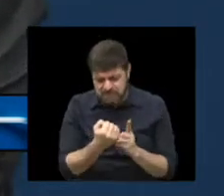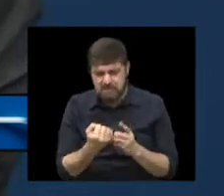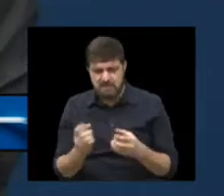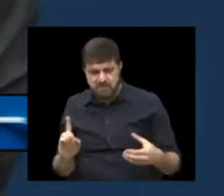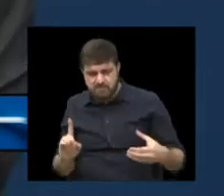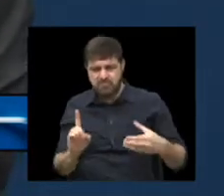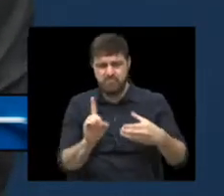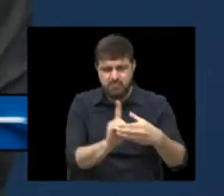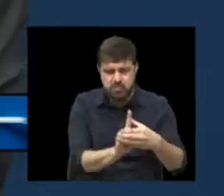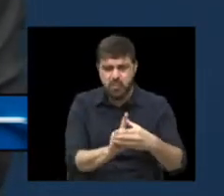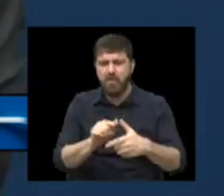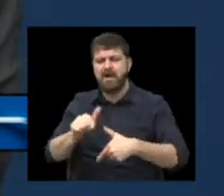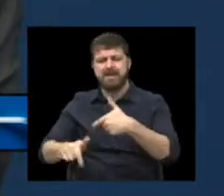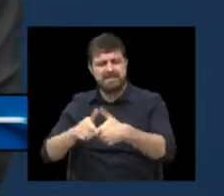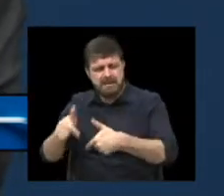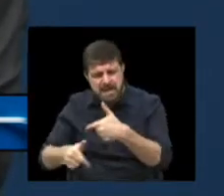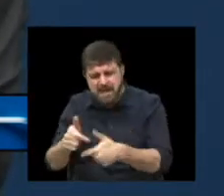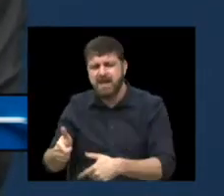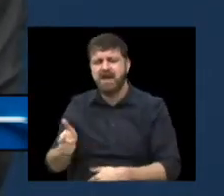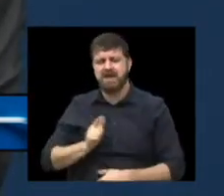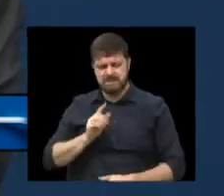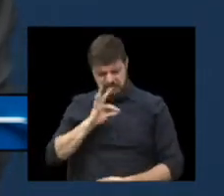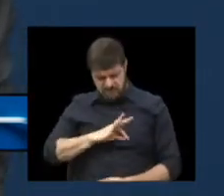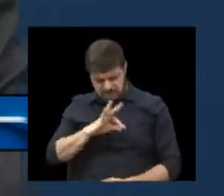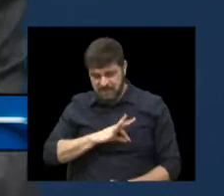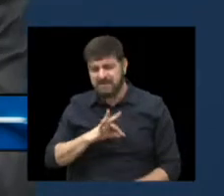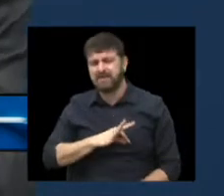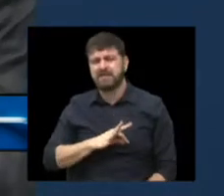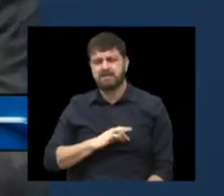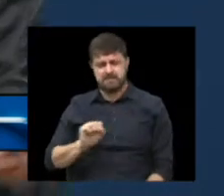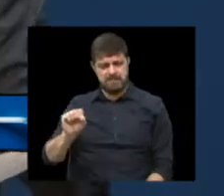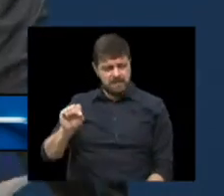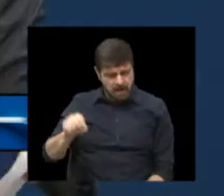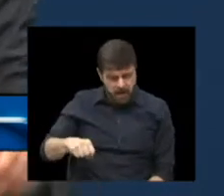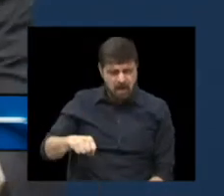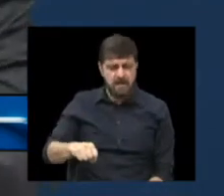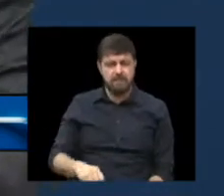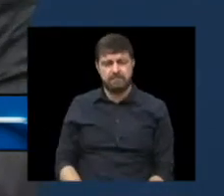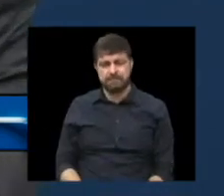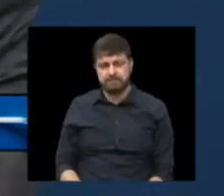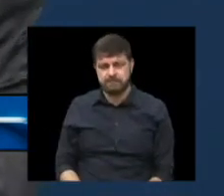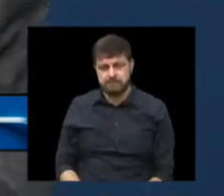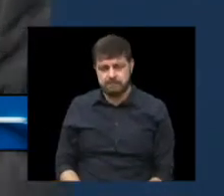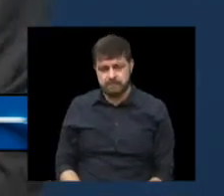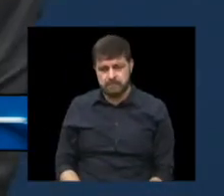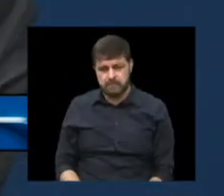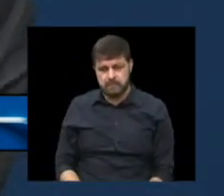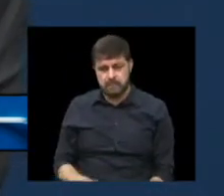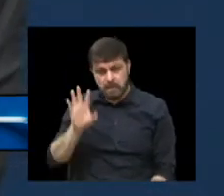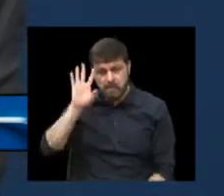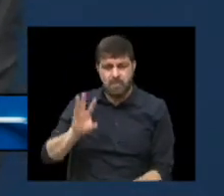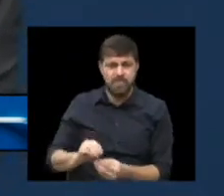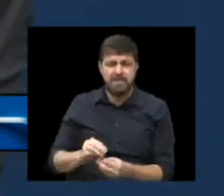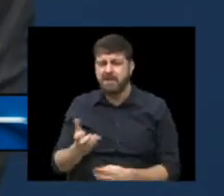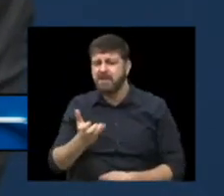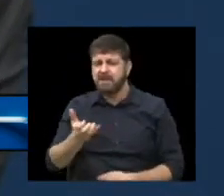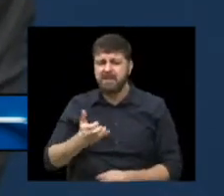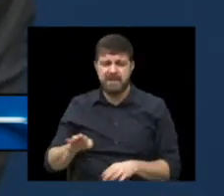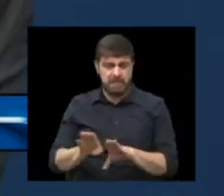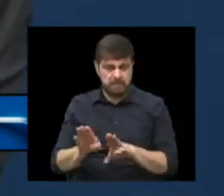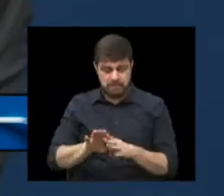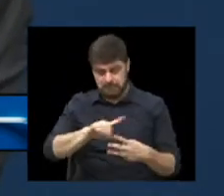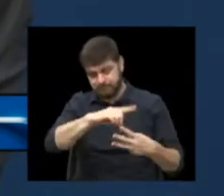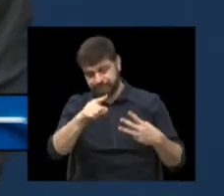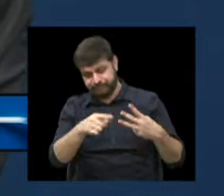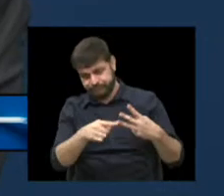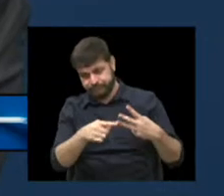através do trabalho, geração de renda, enfim, uma série de questões. Tá? Por fim, eu quero tratar de mais um